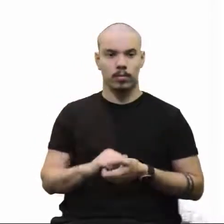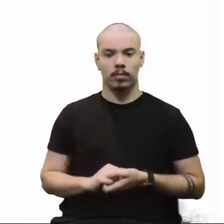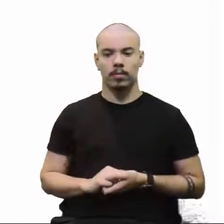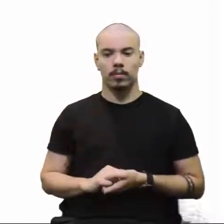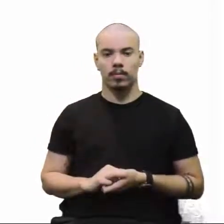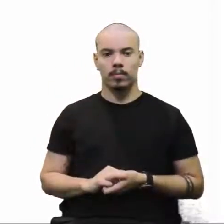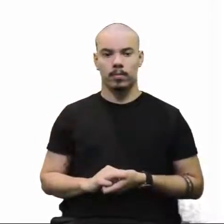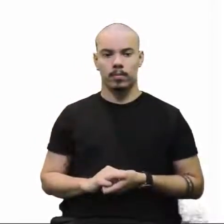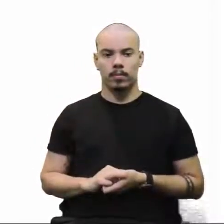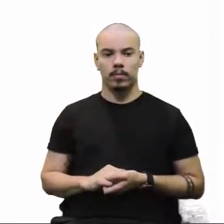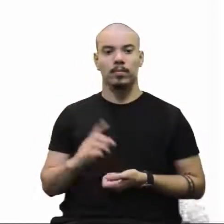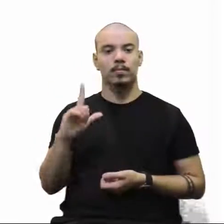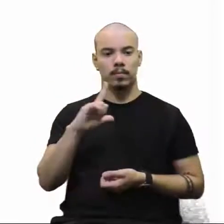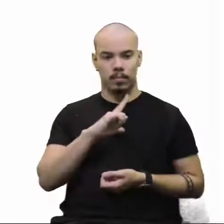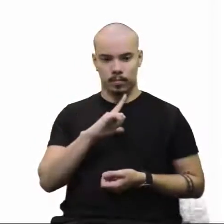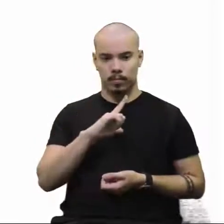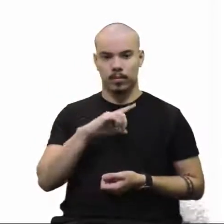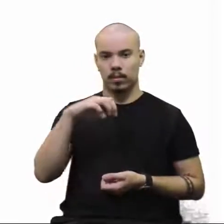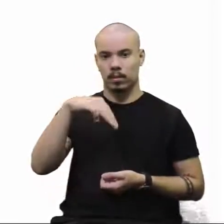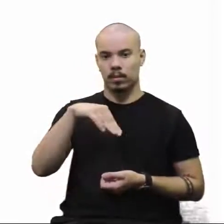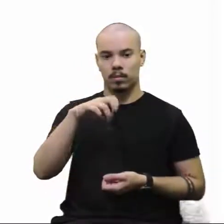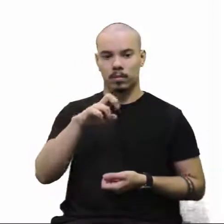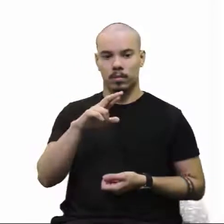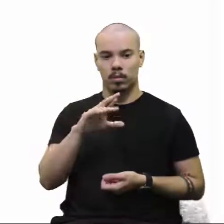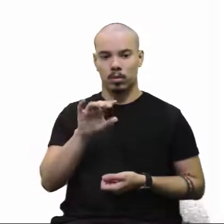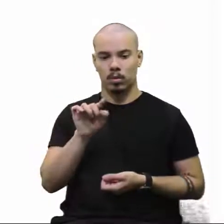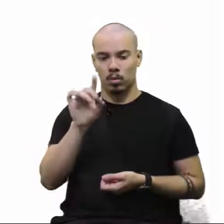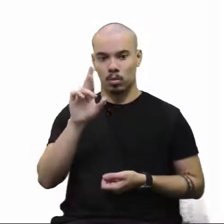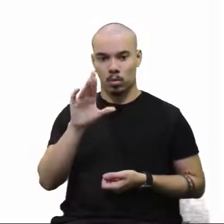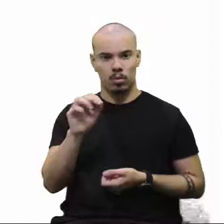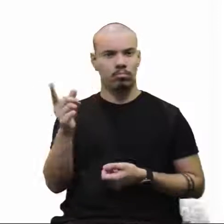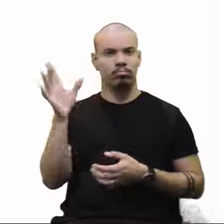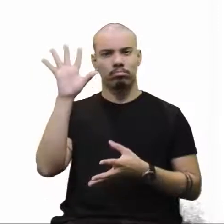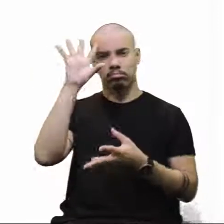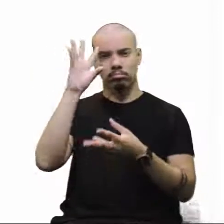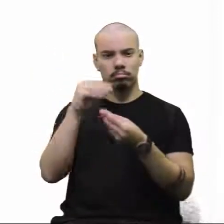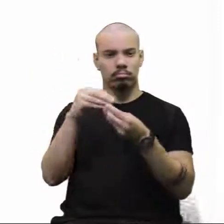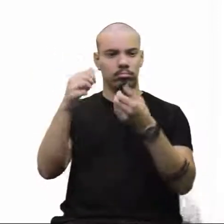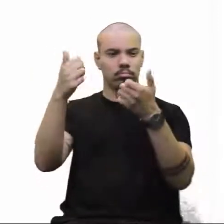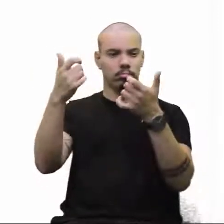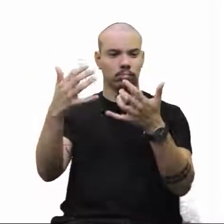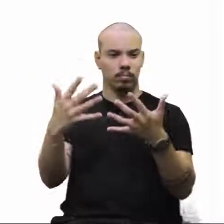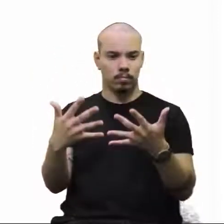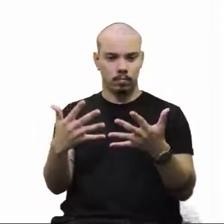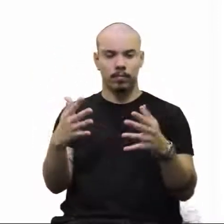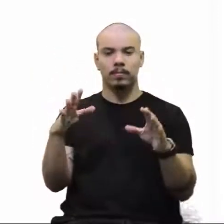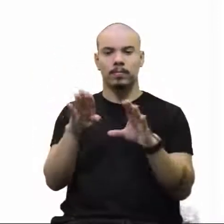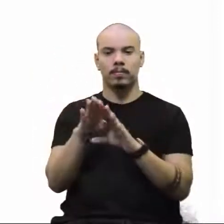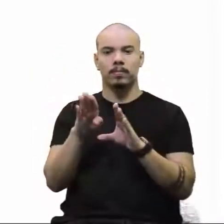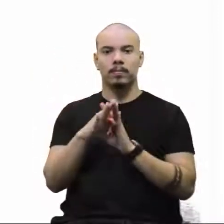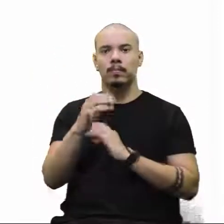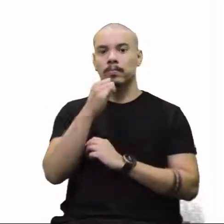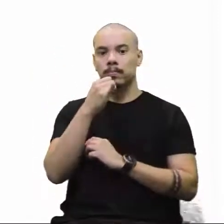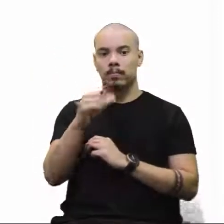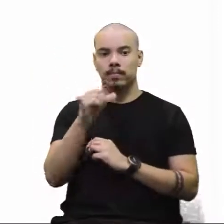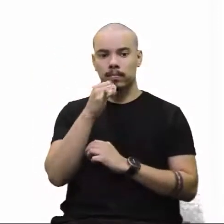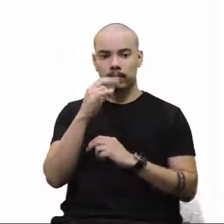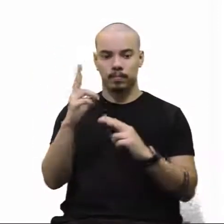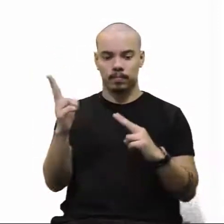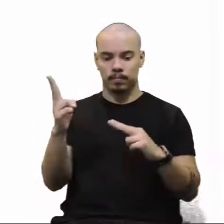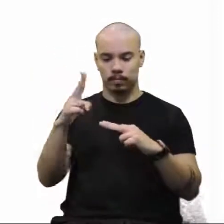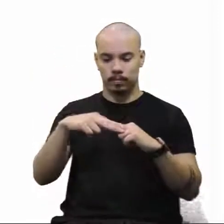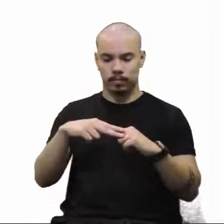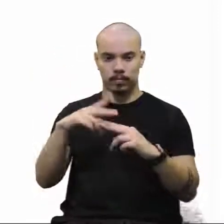aí tem um mercúrio numa cuba, né? O ímã, acabaram de ver no resumo, né? E na nossa aula. O circuito elétrico fecha-se no encontro